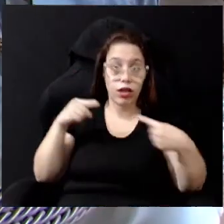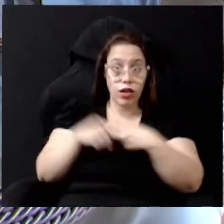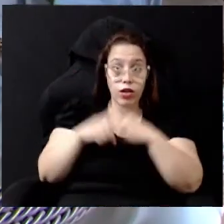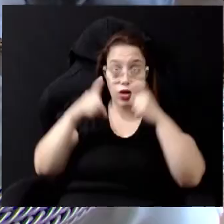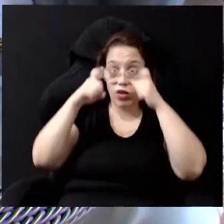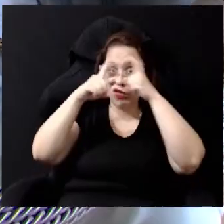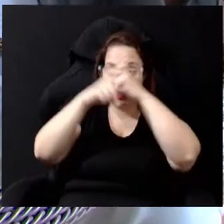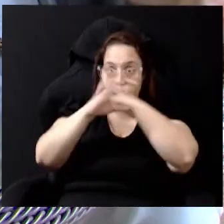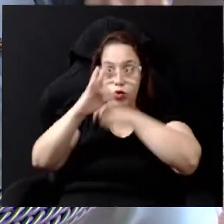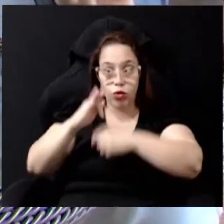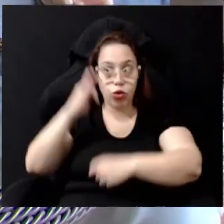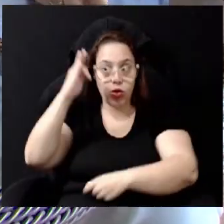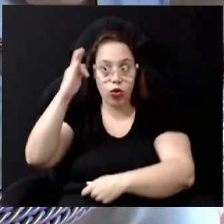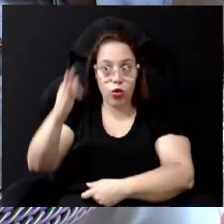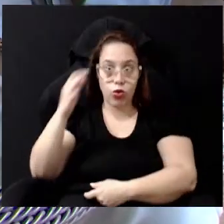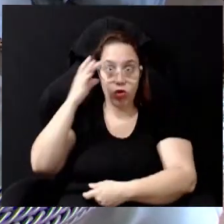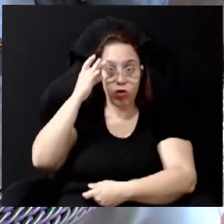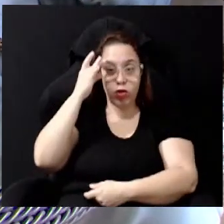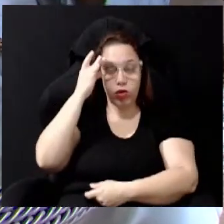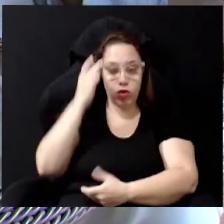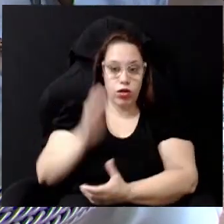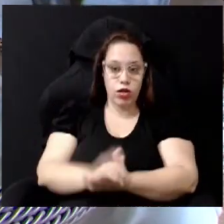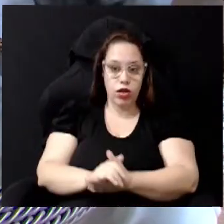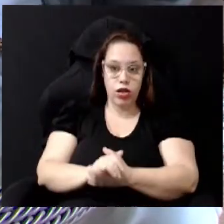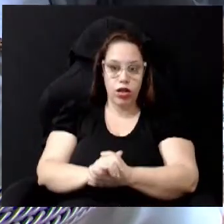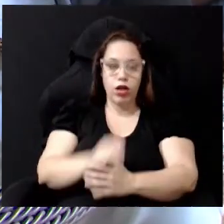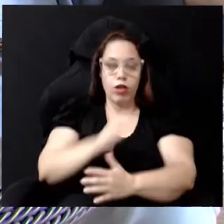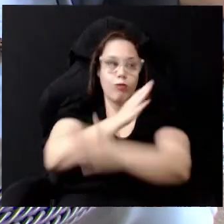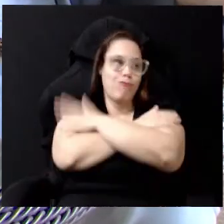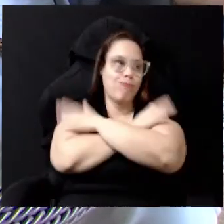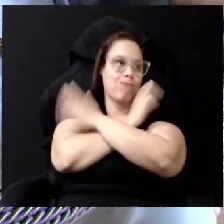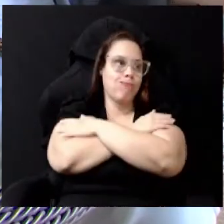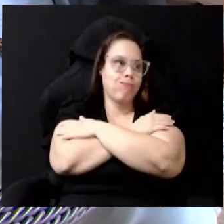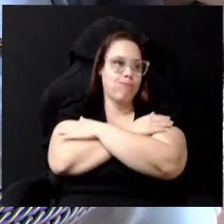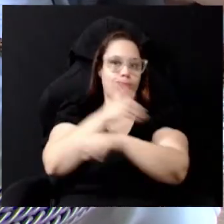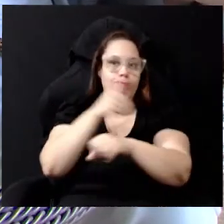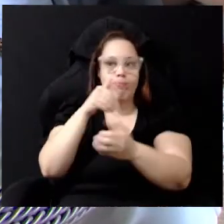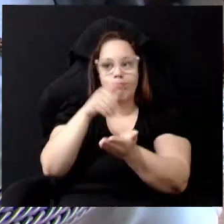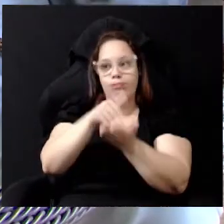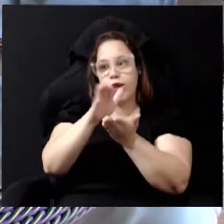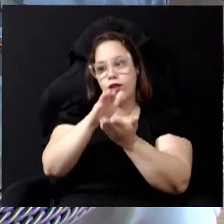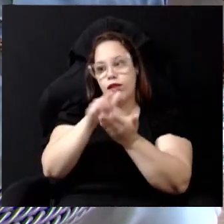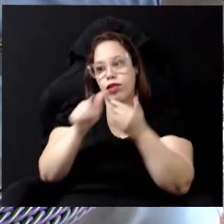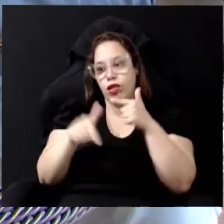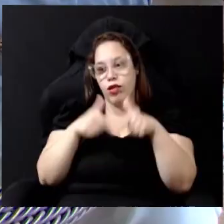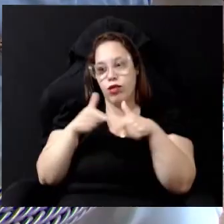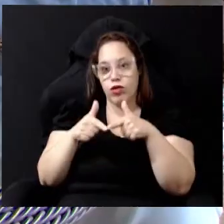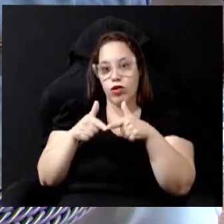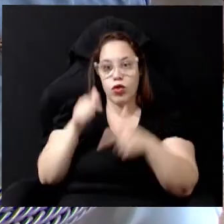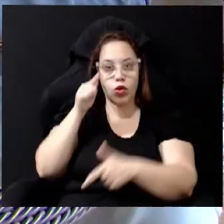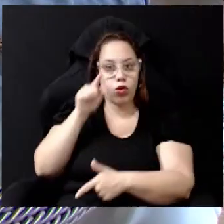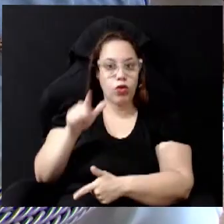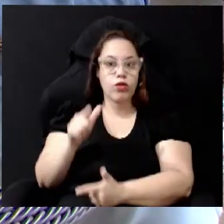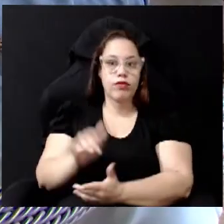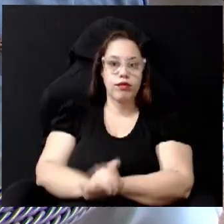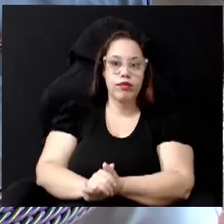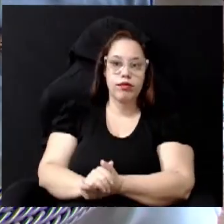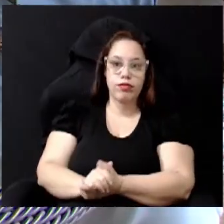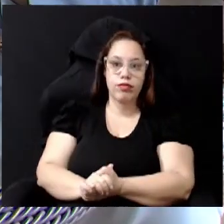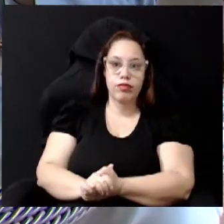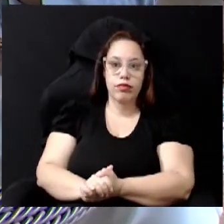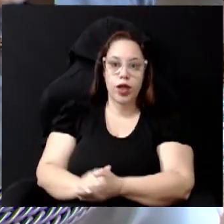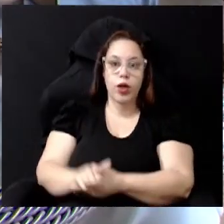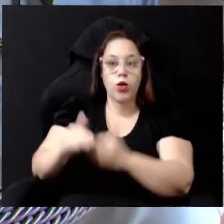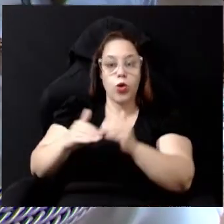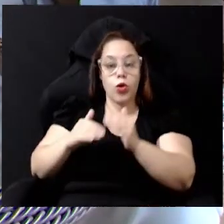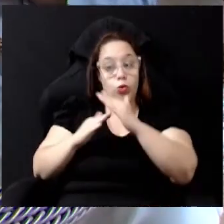futuro? Sei lá, se a pessoa ficou desempregada e aí ela tem lá uma reserva financeira que ela conseguiu fazer, ela consegue aguentar por muito mais tempo do